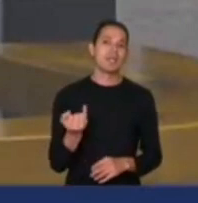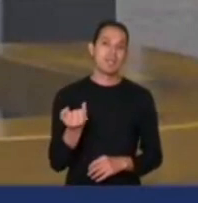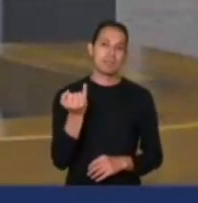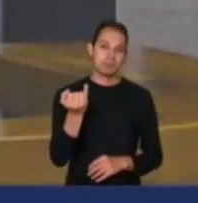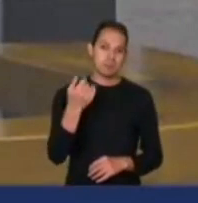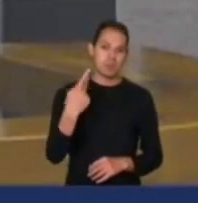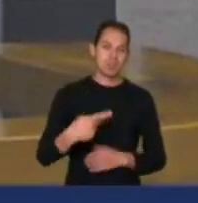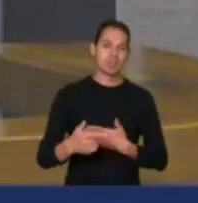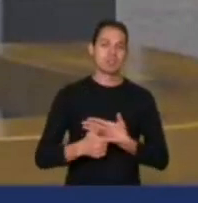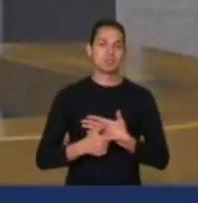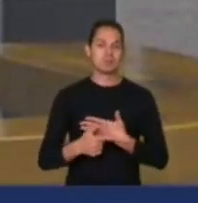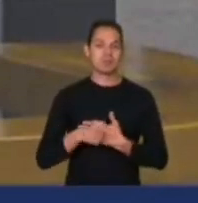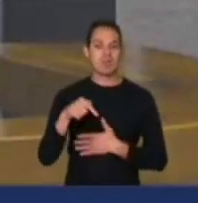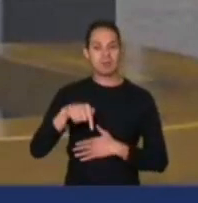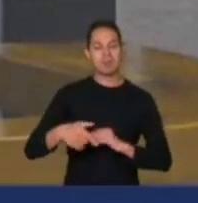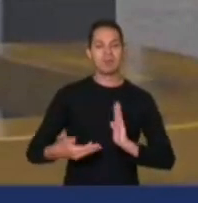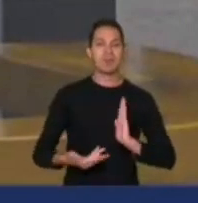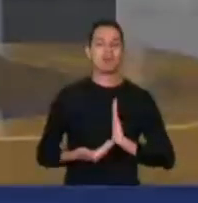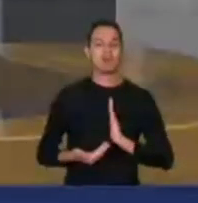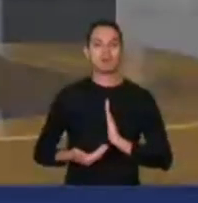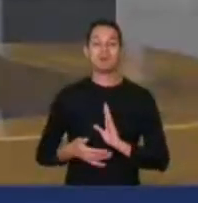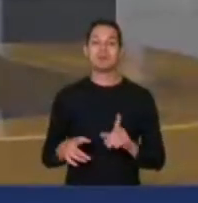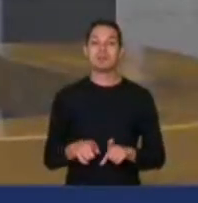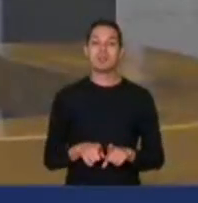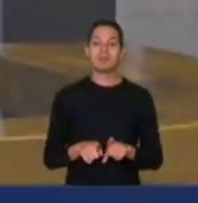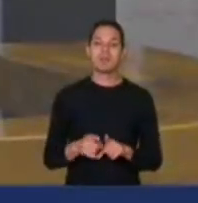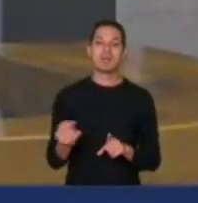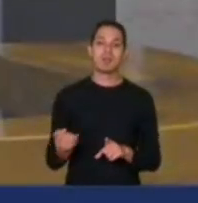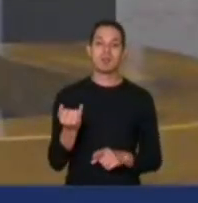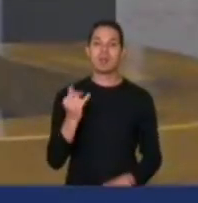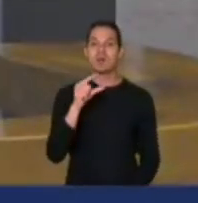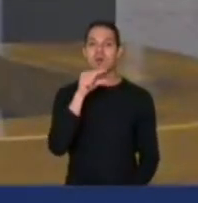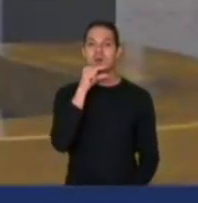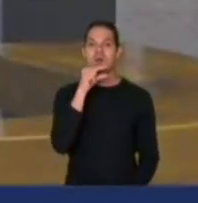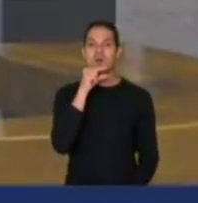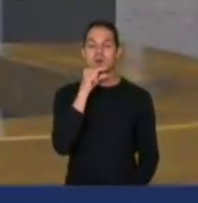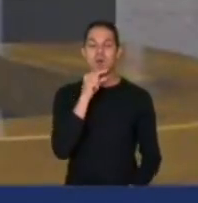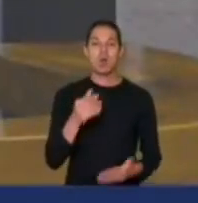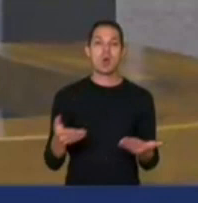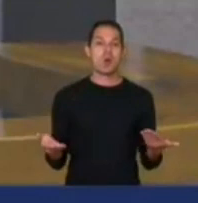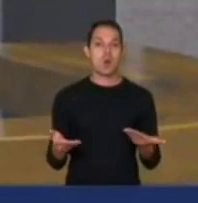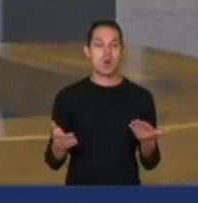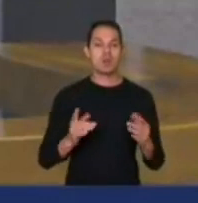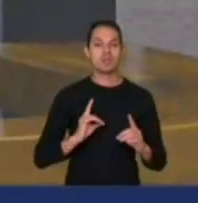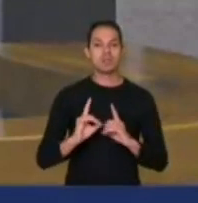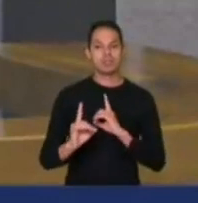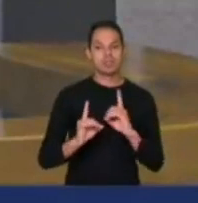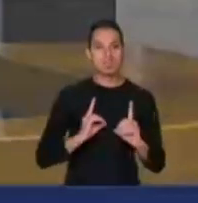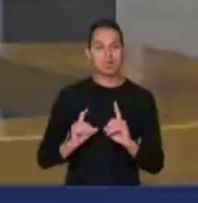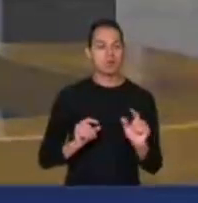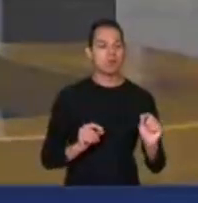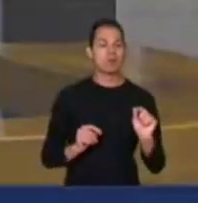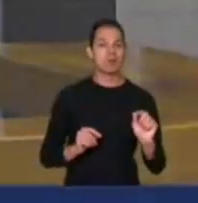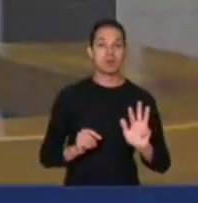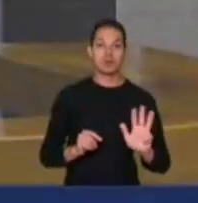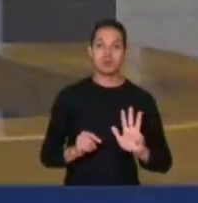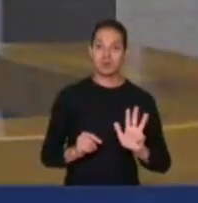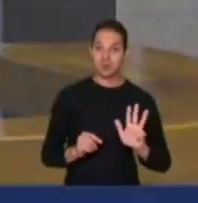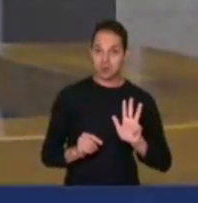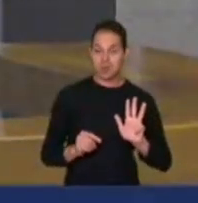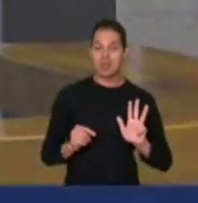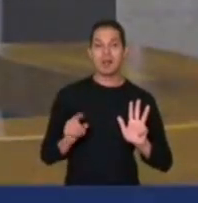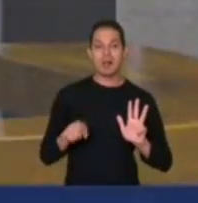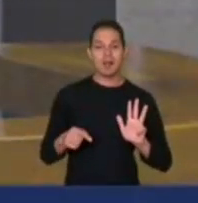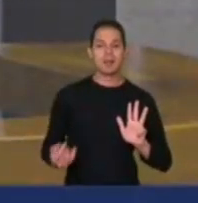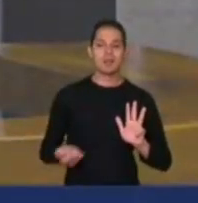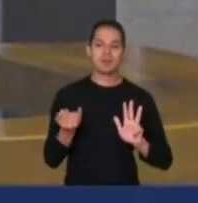e é louvável também que o presidente Arthur Lira tenha hoje dialogado com o presidente Lula. É fundamental que o